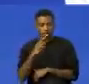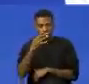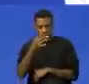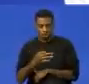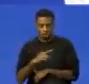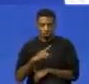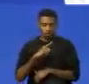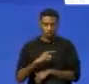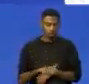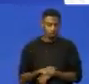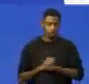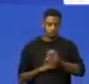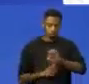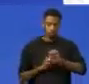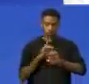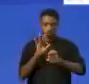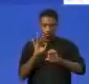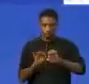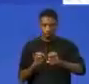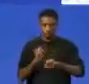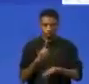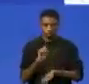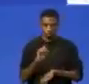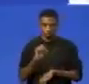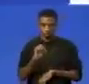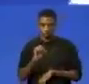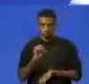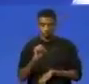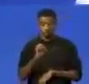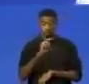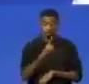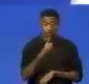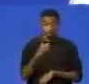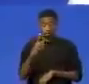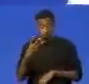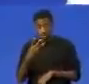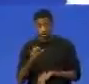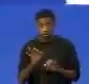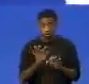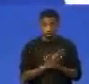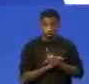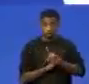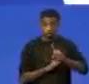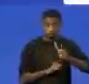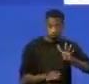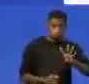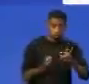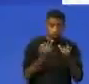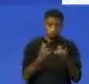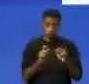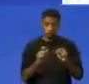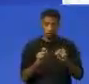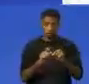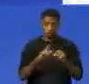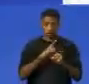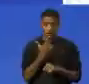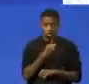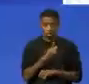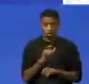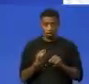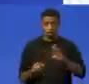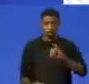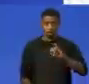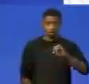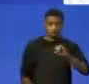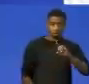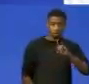resposta, alternativa E, questão 113. Questão 114 é aquela que fala sobre a obtenção do